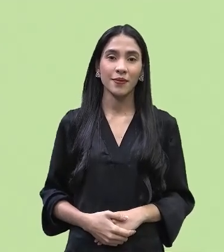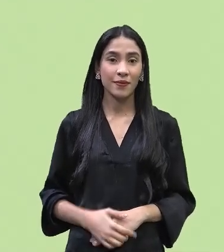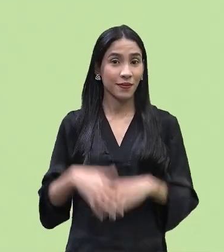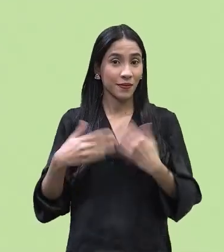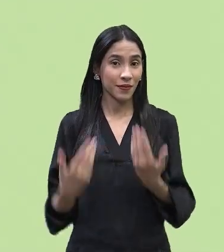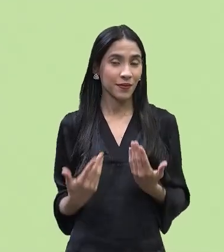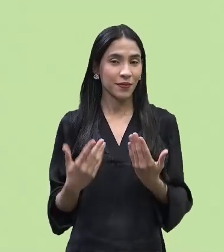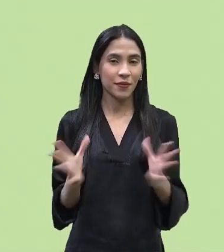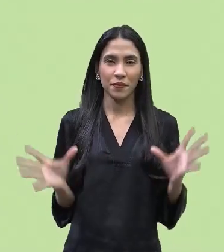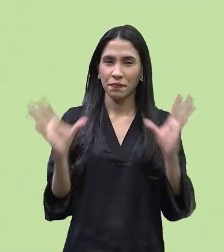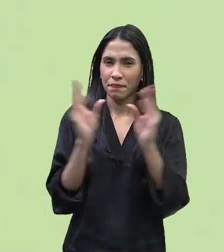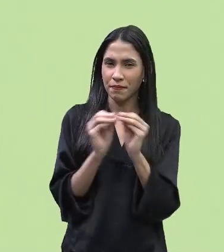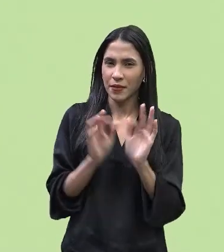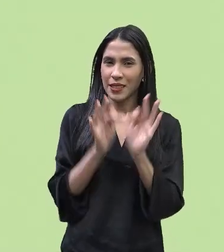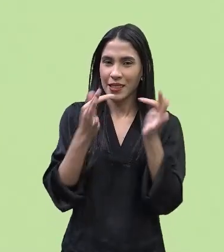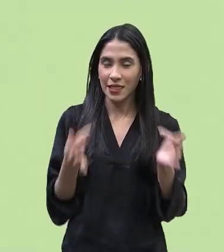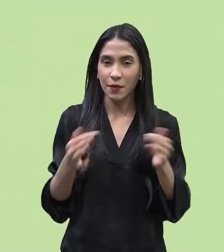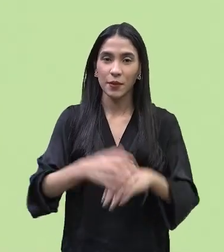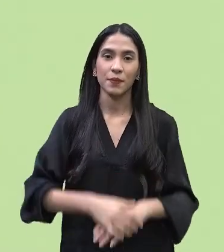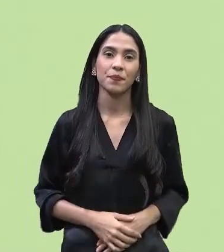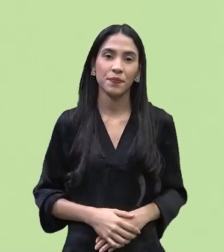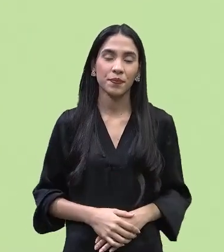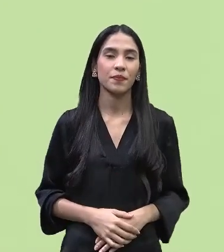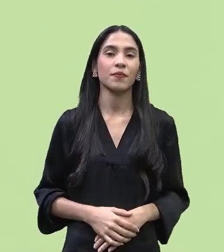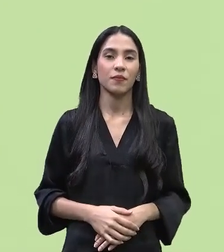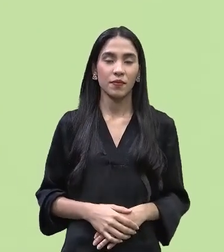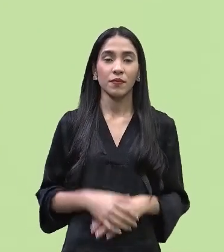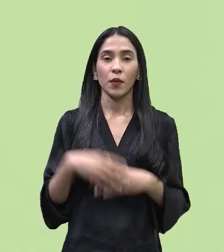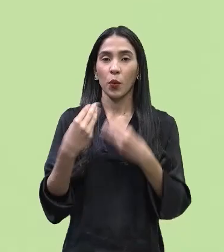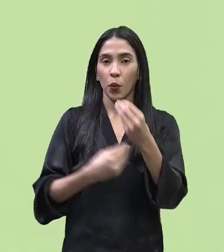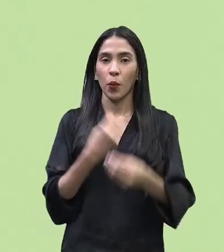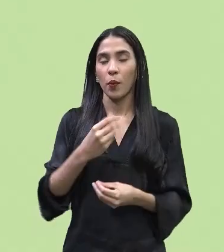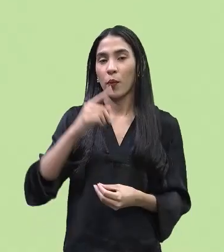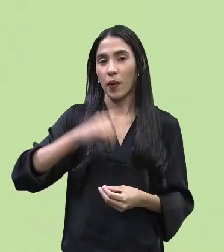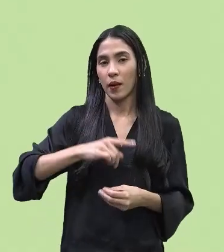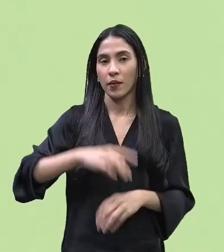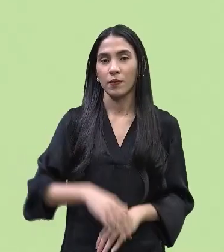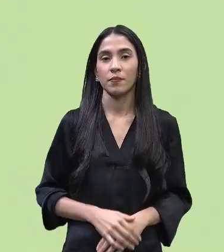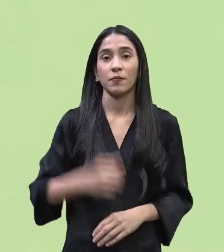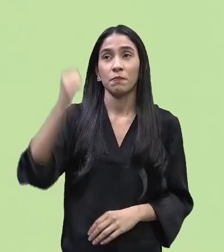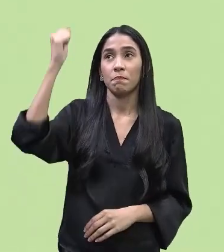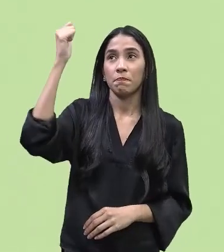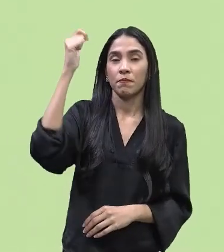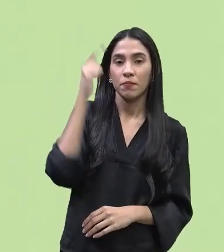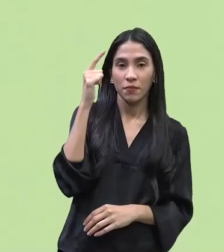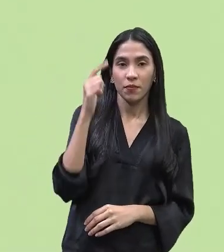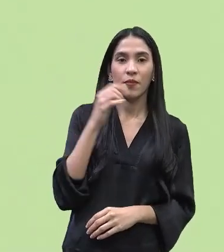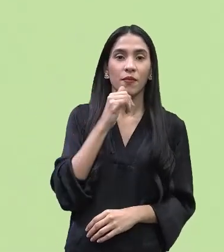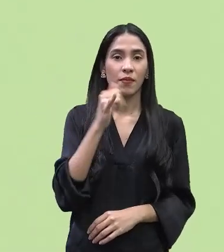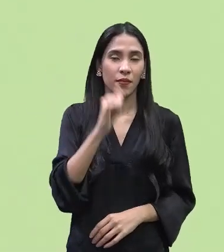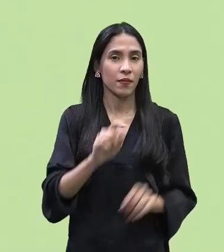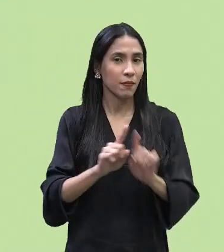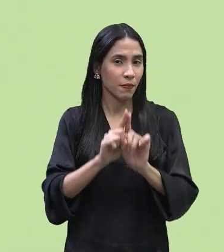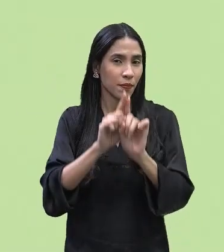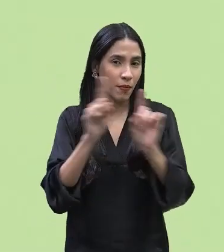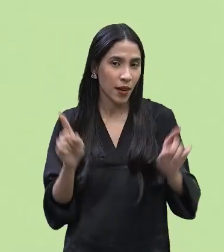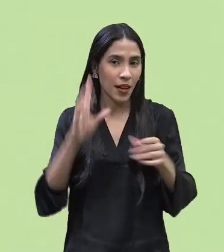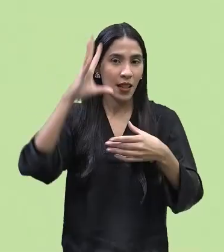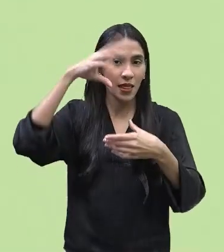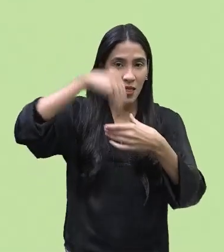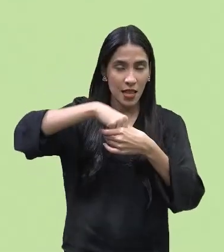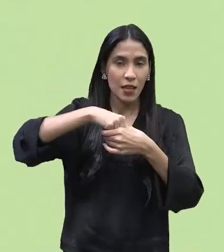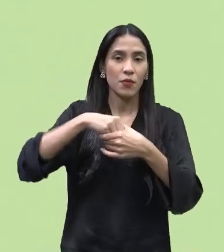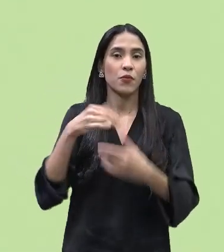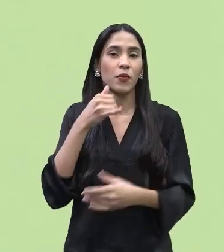Olha aí, de maneira bem simplificada, né, como que é esse funcionamento da energia solar, tá? Só que dentro da energia